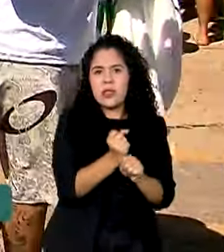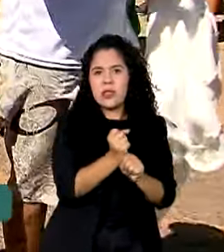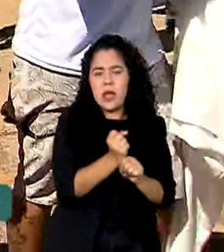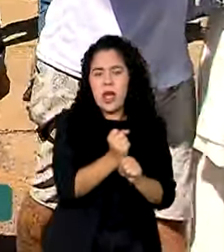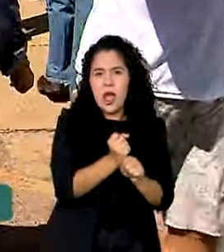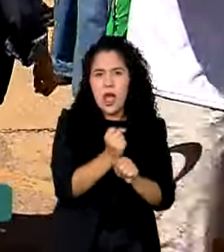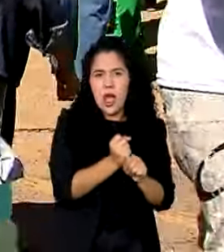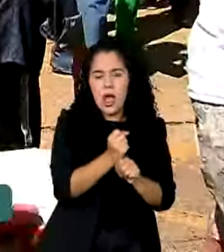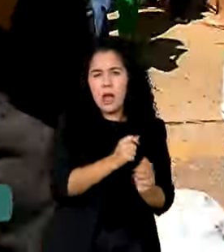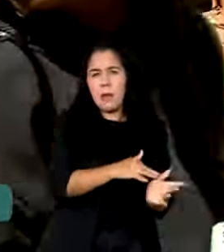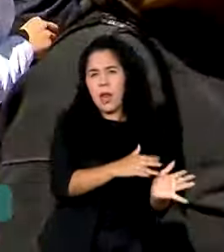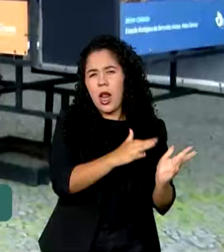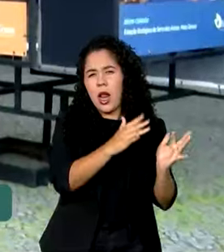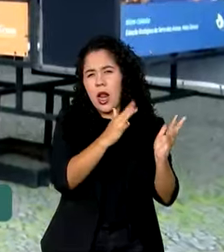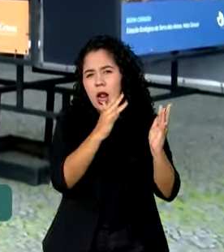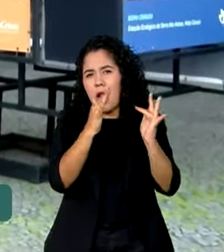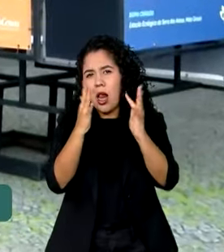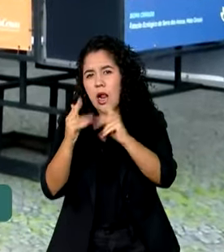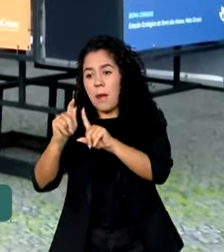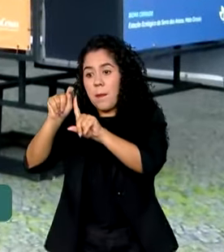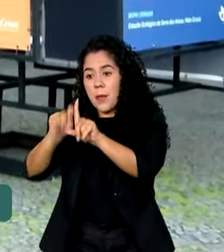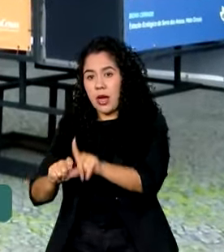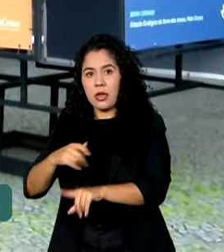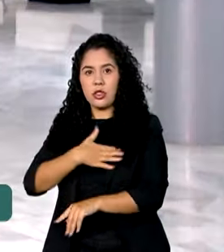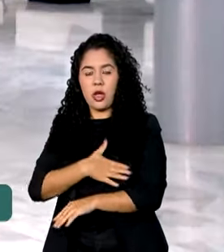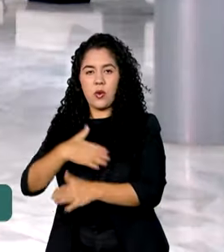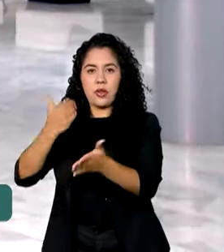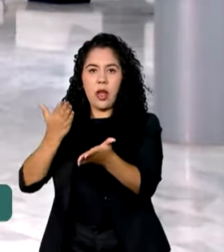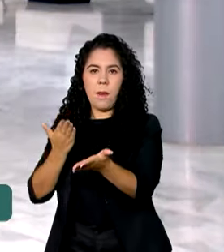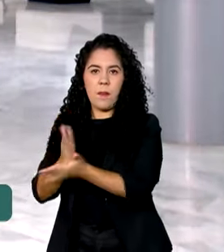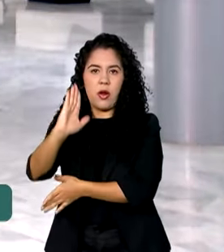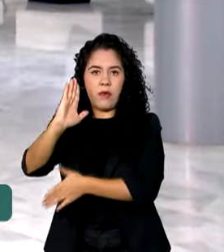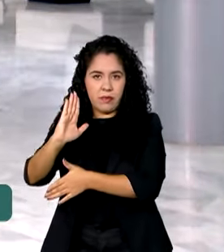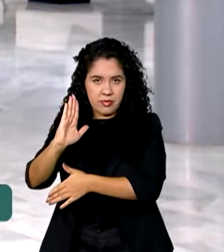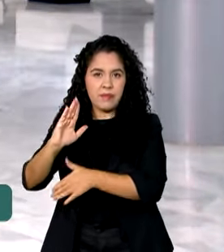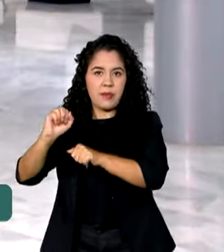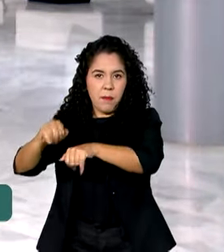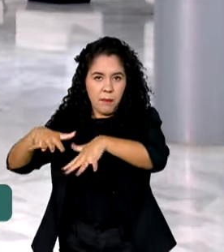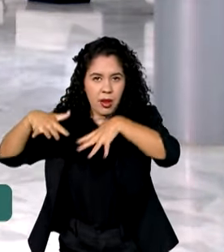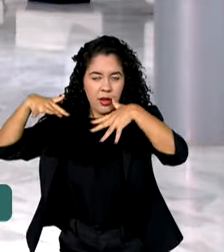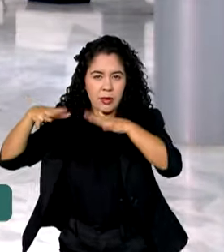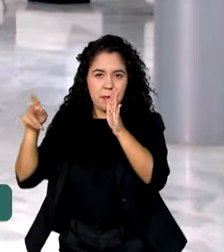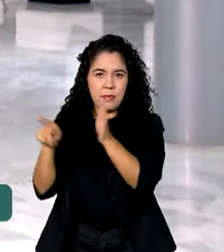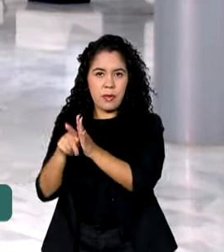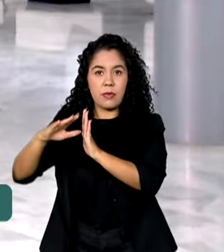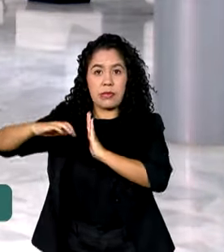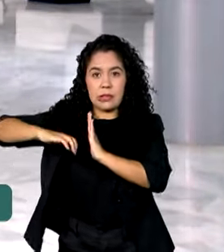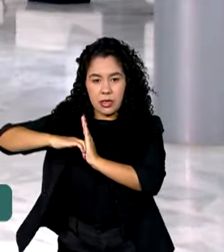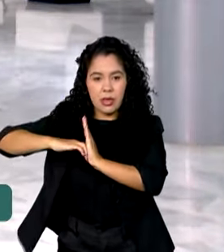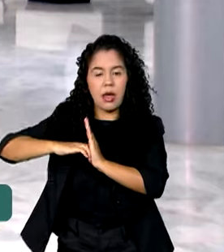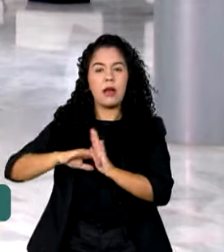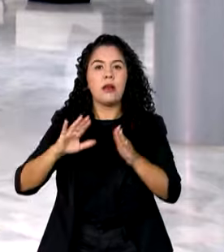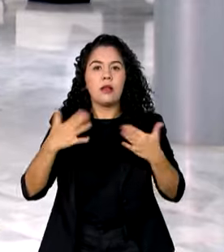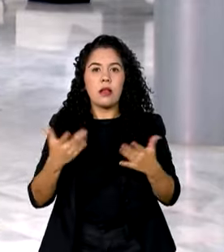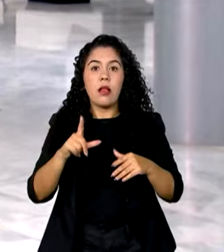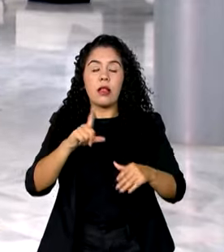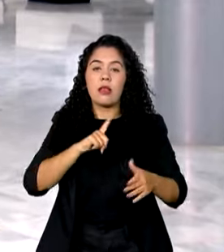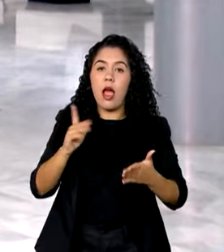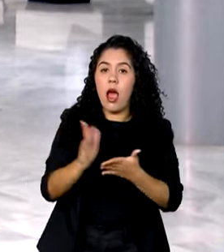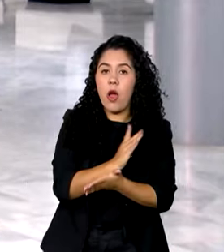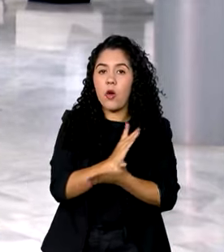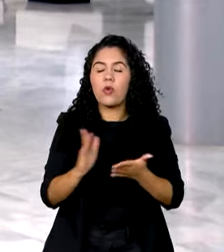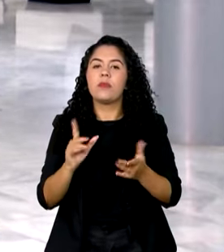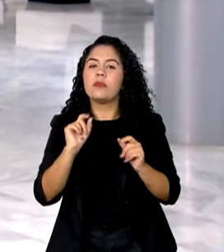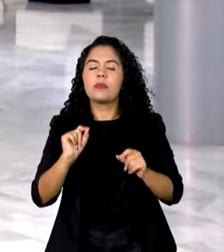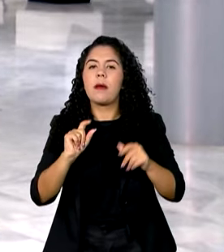no mês de agosto foi aprovado no plenário do Senado. Entre as mudanças está a possibilidade de realizar provas online, mas isso ainda